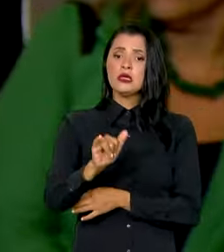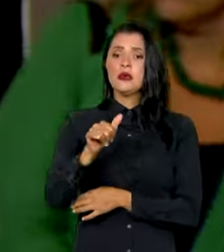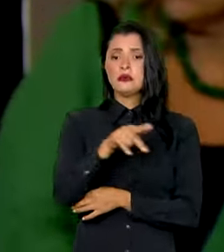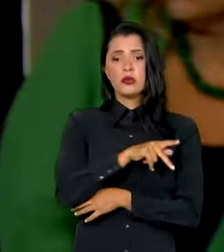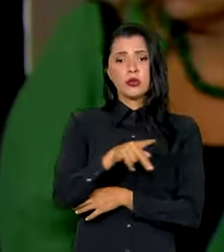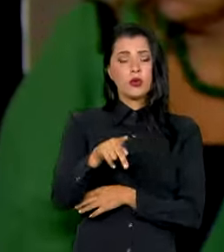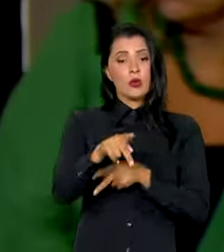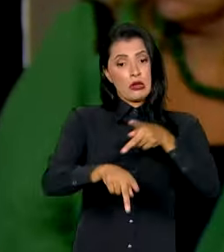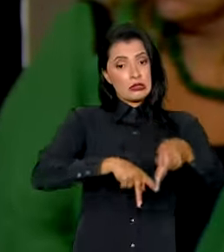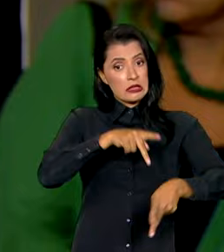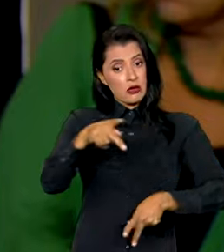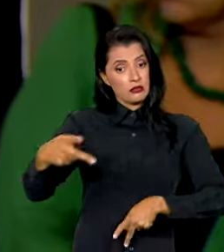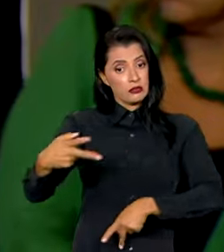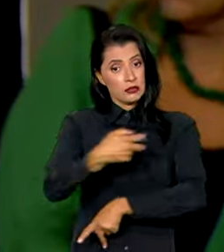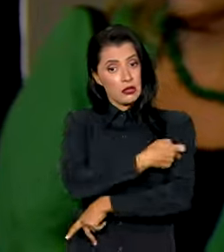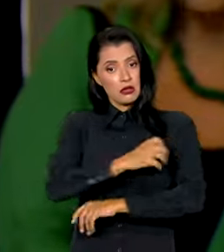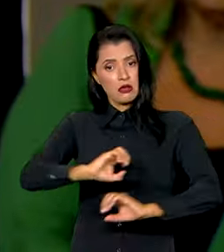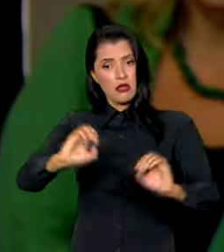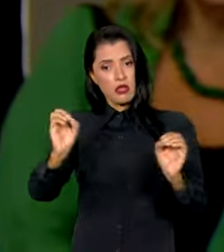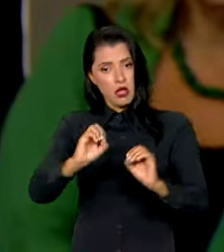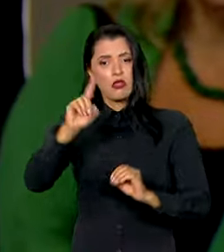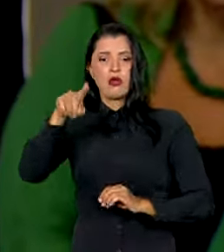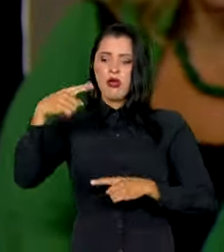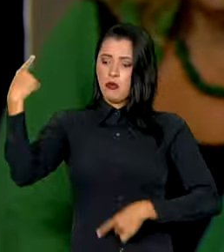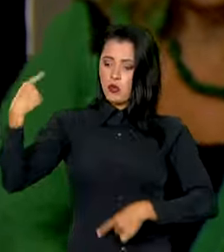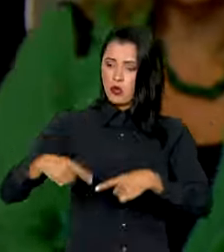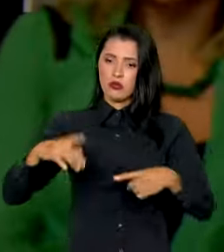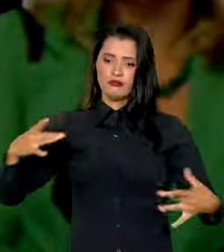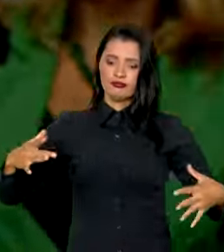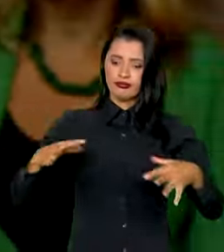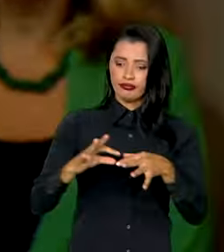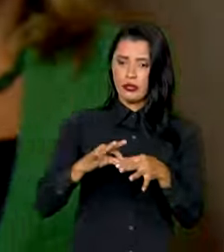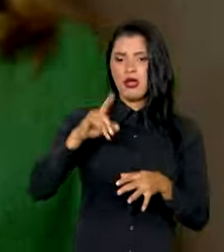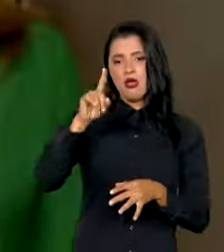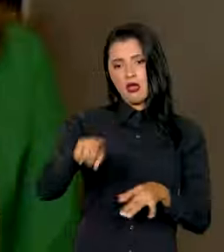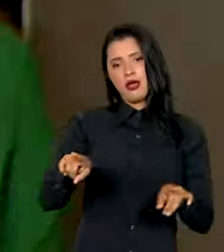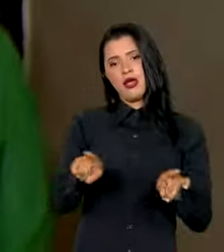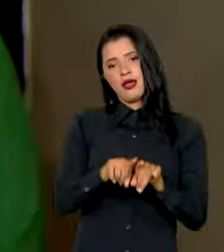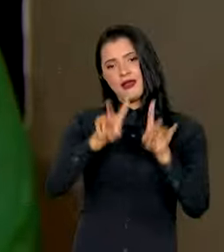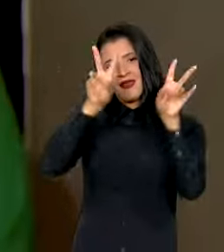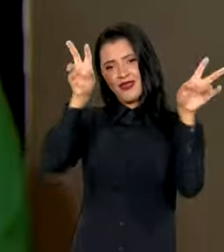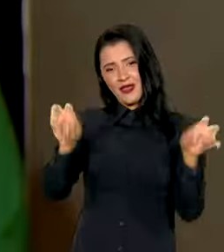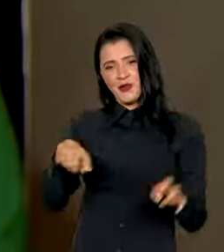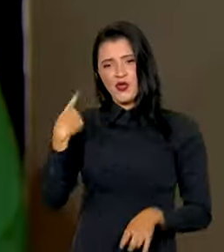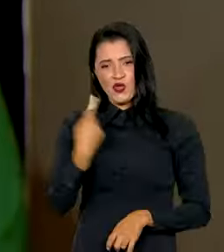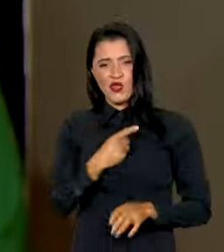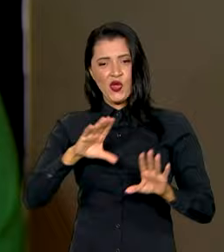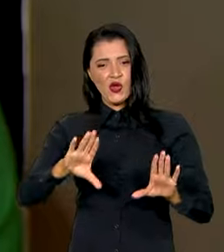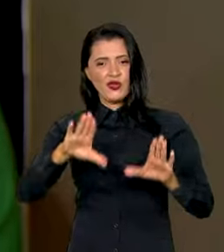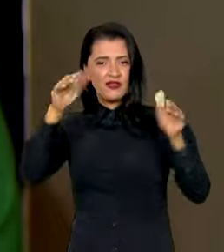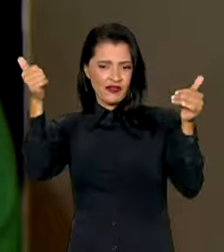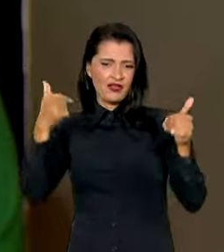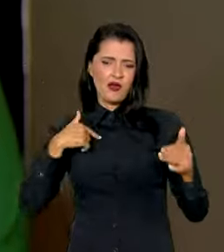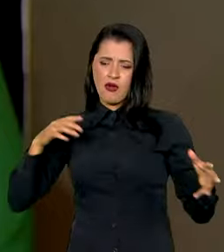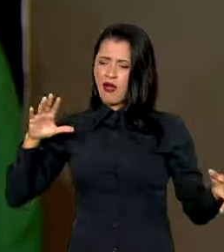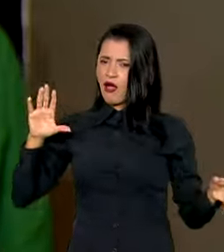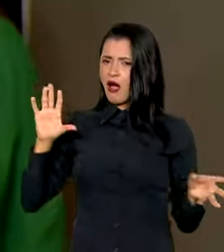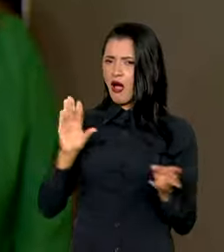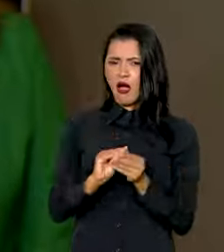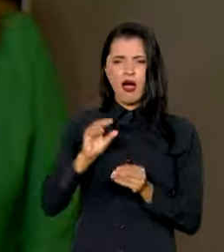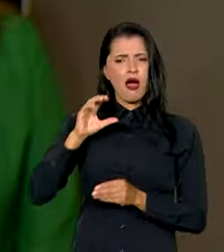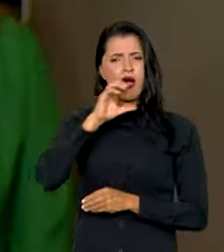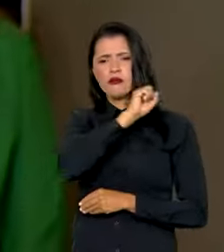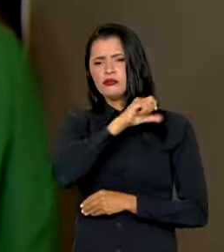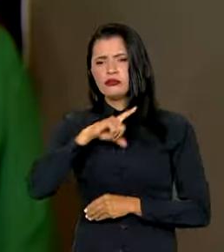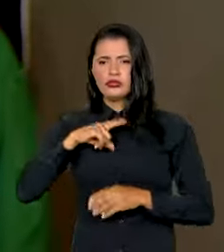se vacinar. Então, são políticas integradas e é disso também que fala nosso evento. Eu fiz uma breve